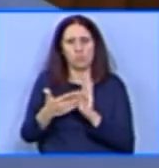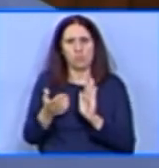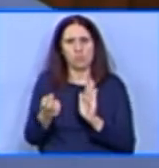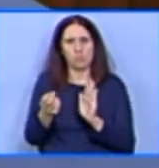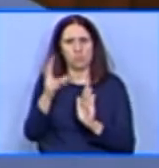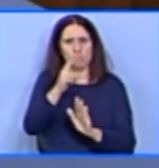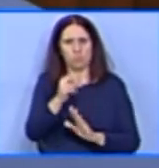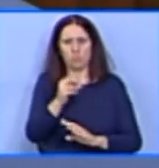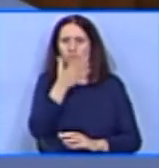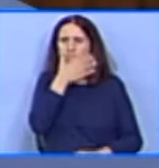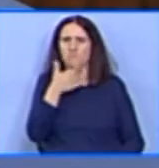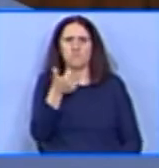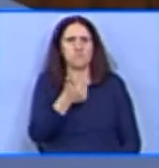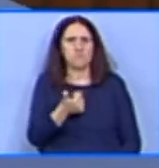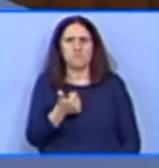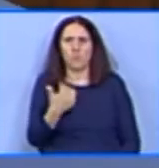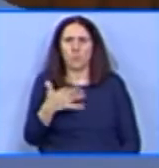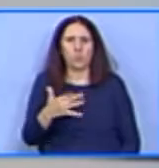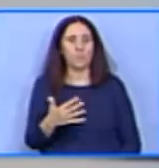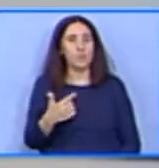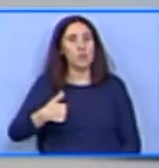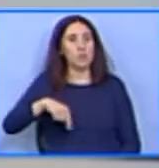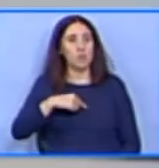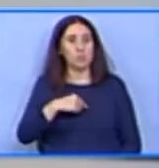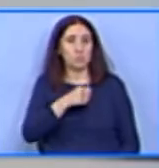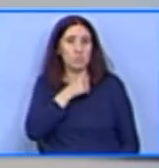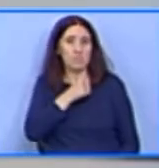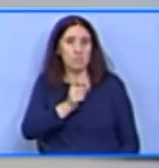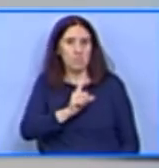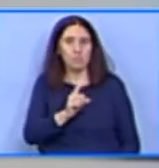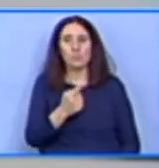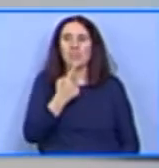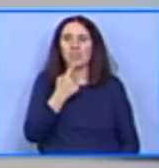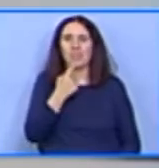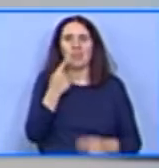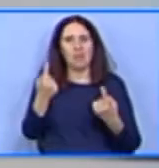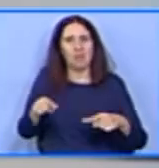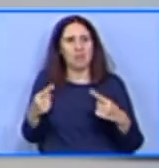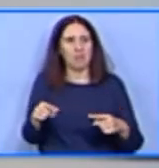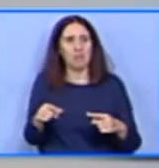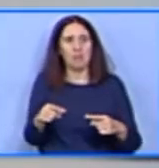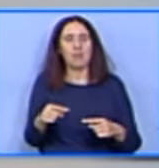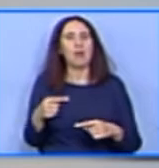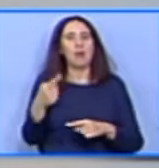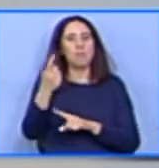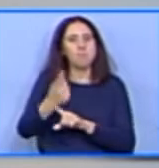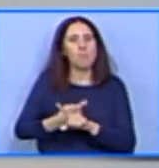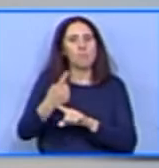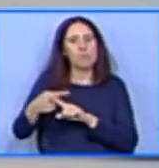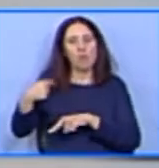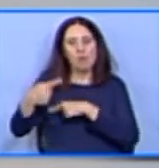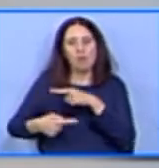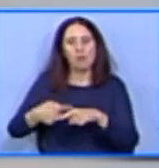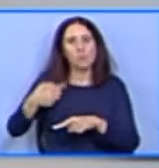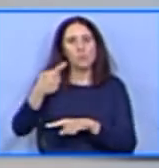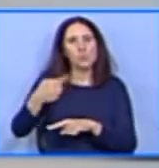beleza, eu diria, indescritível. Nós só não ligamos a isso porque já estamos tão familiarizados com a lenga-lenga que ouvimos todos os dias que